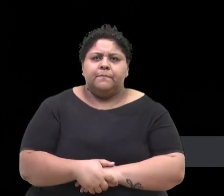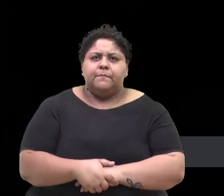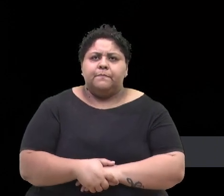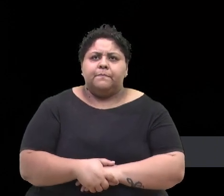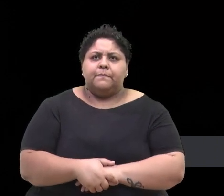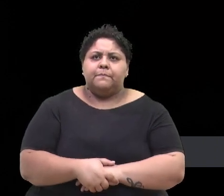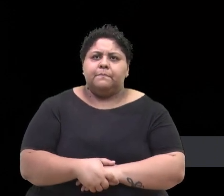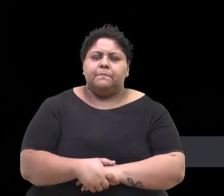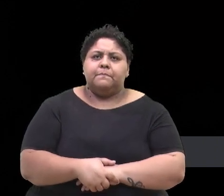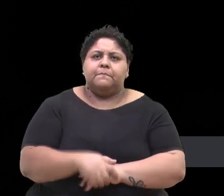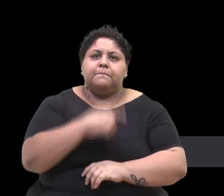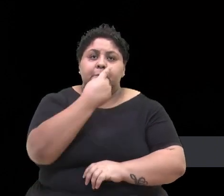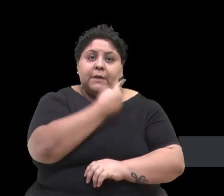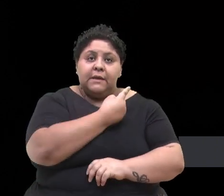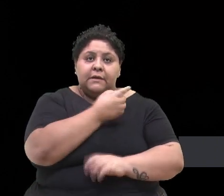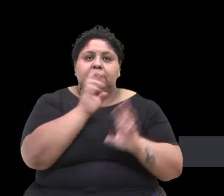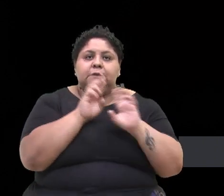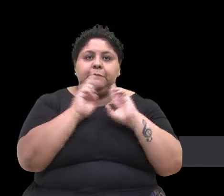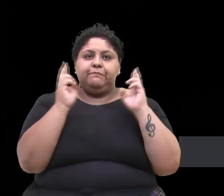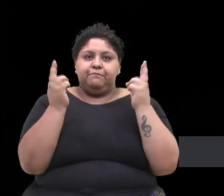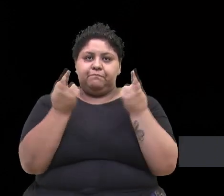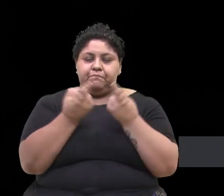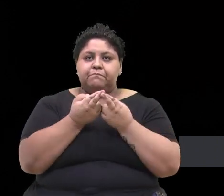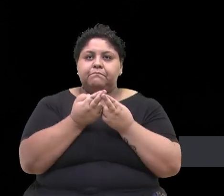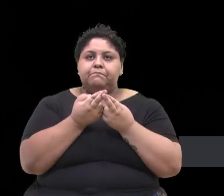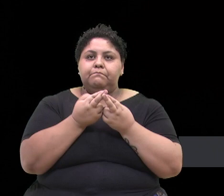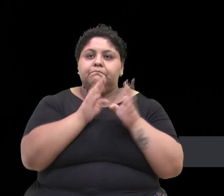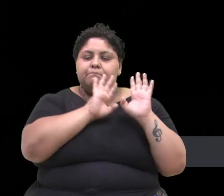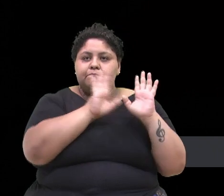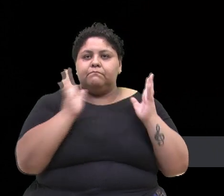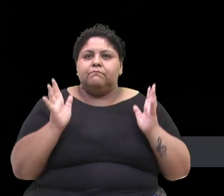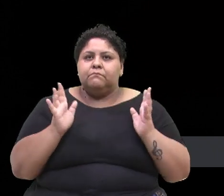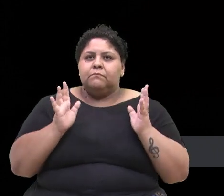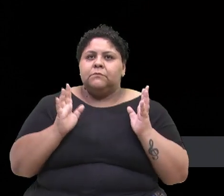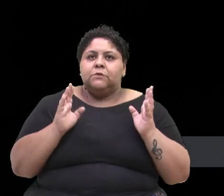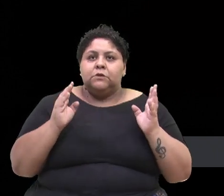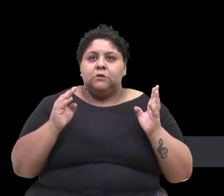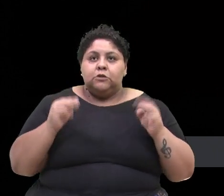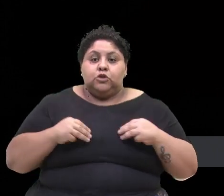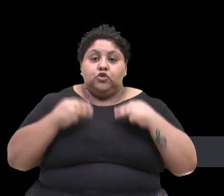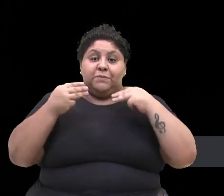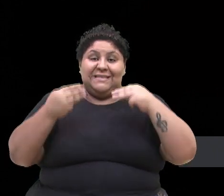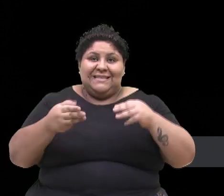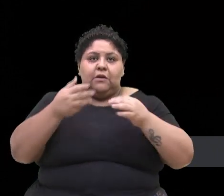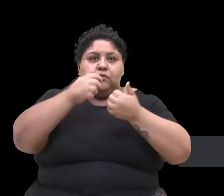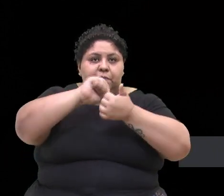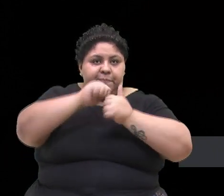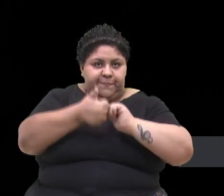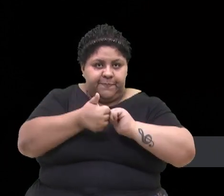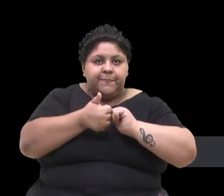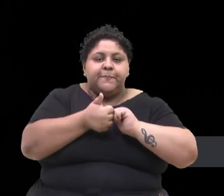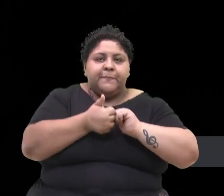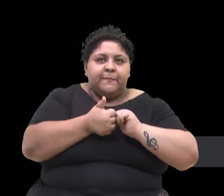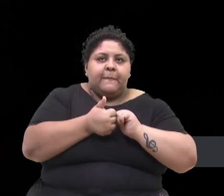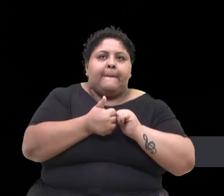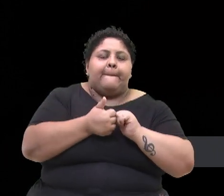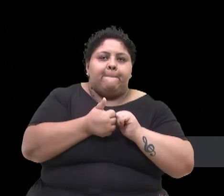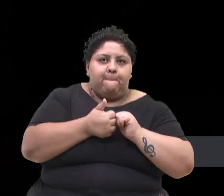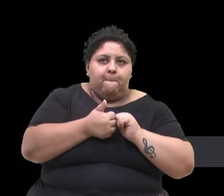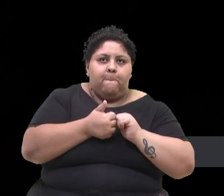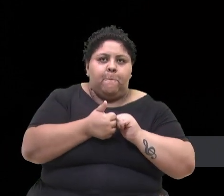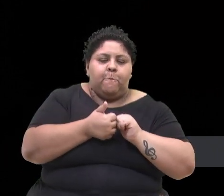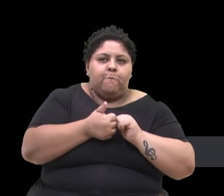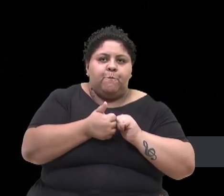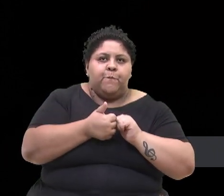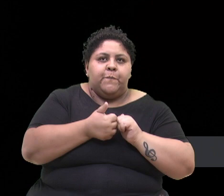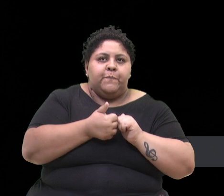E essa reunião, sim, no Ministério dos Esportes. Ministério dos Esportes, Ministério